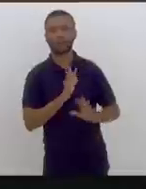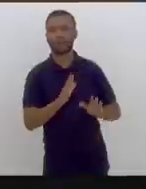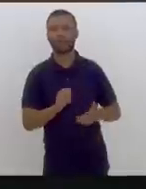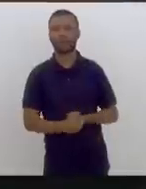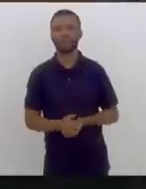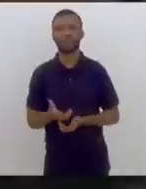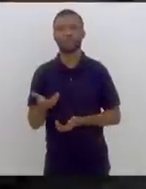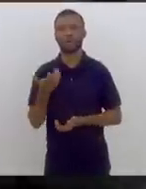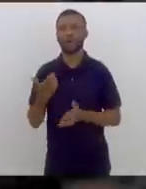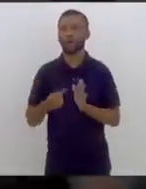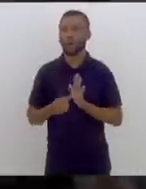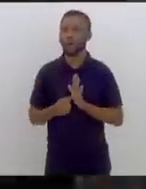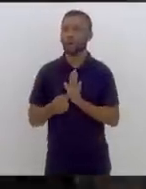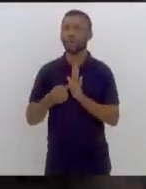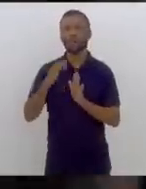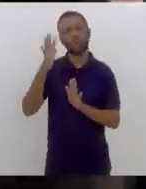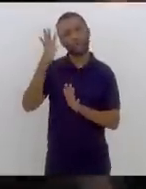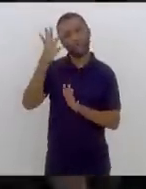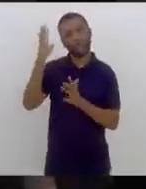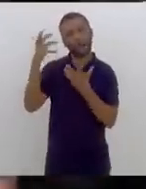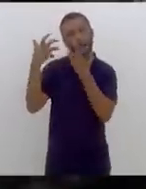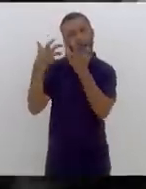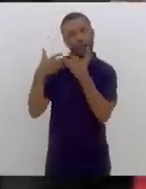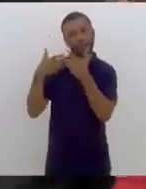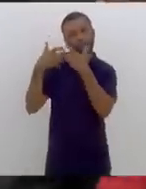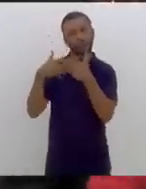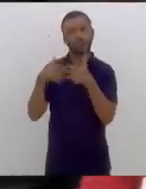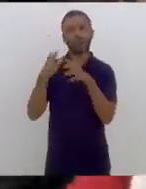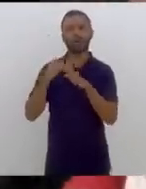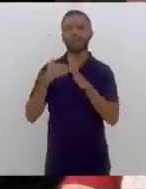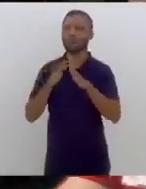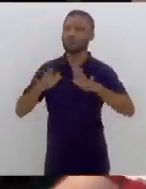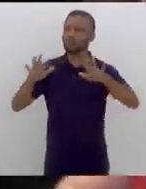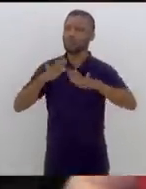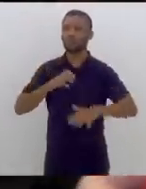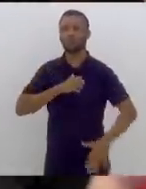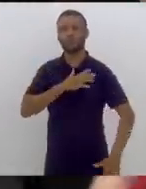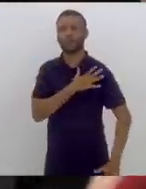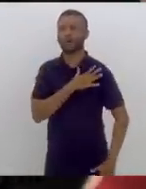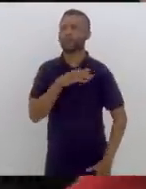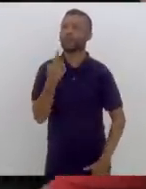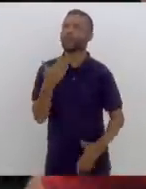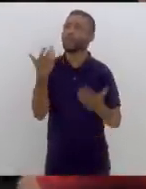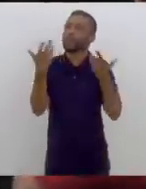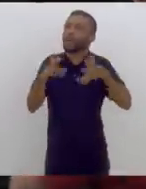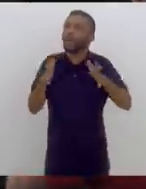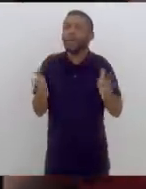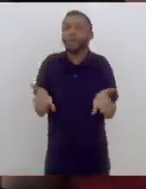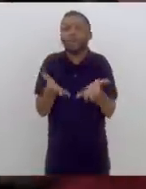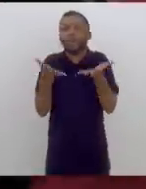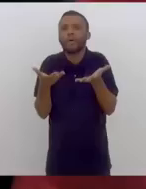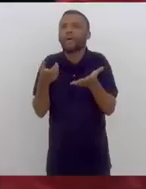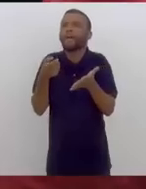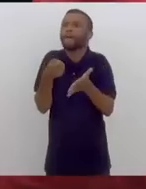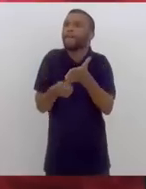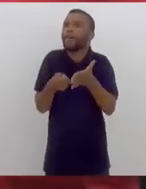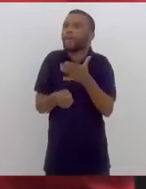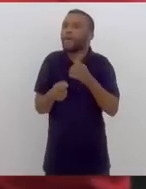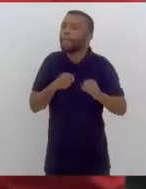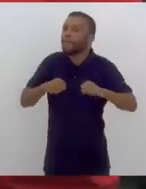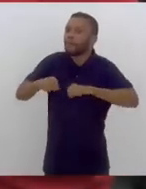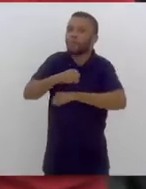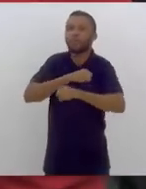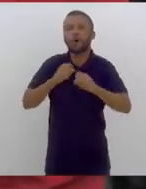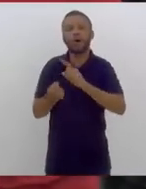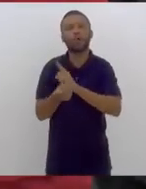eu quero trazer aqui uma reflexão a todos os oficiais nós não queremos aqui promover luta de classe pelo contrário nós